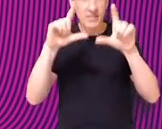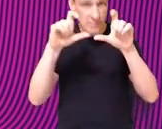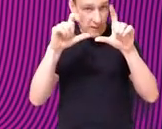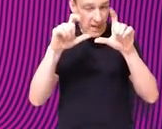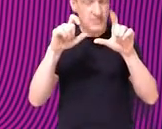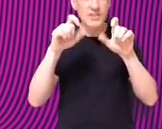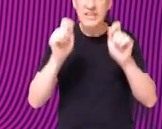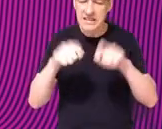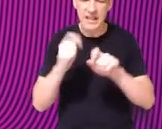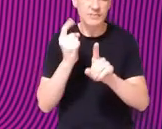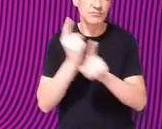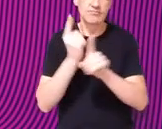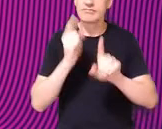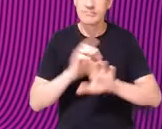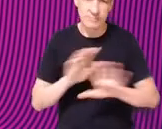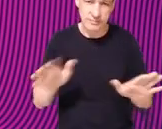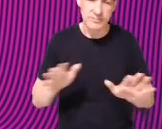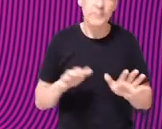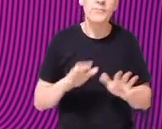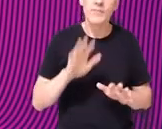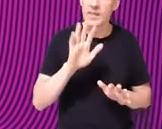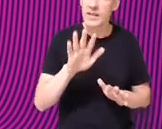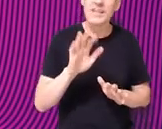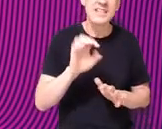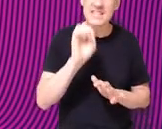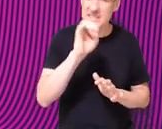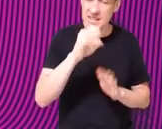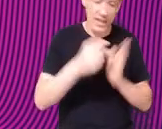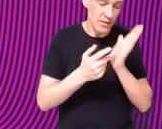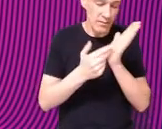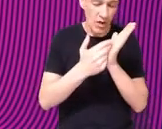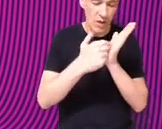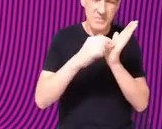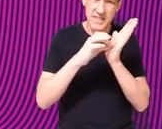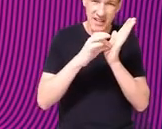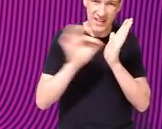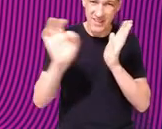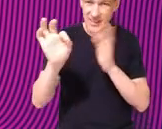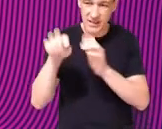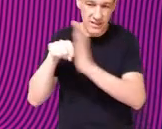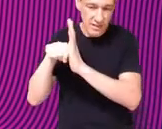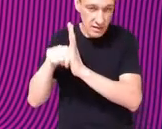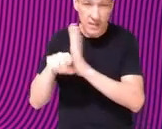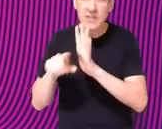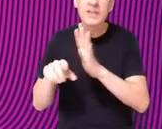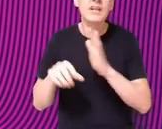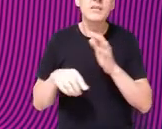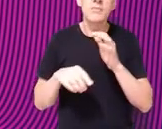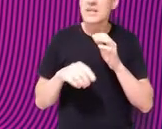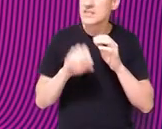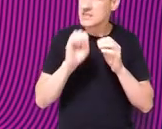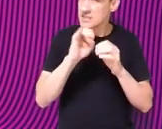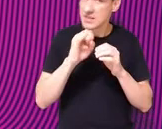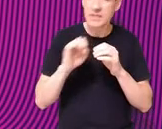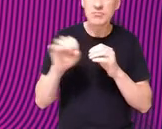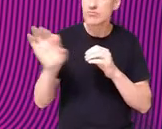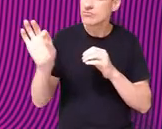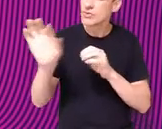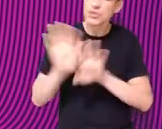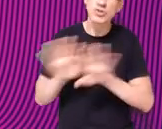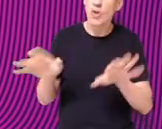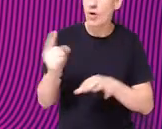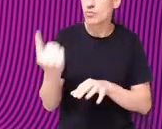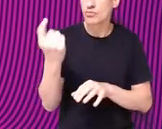miocárdica, a maneira com que ela foi tratada, ela também poderia não trazer o diagnóstico. A biópsia miocárdica, quando você